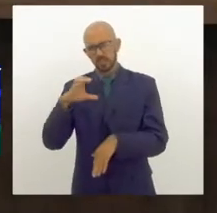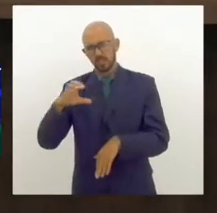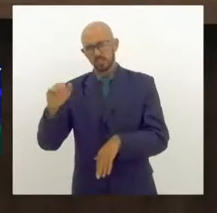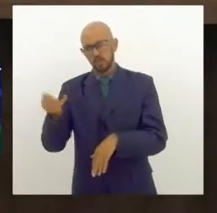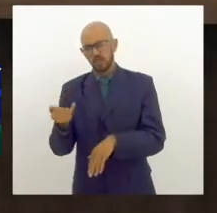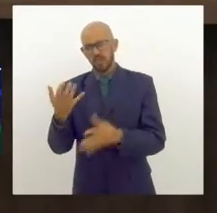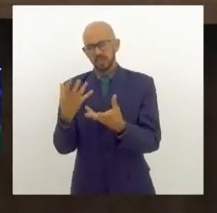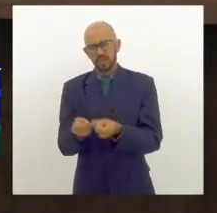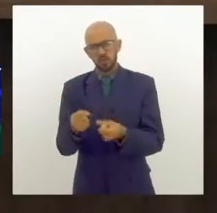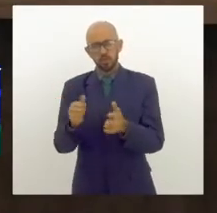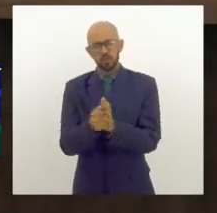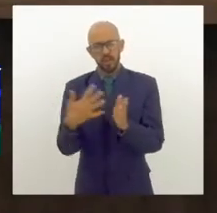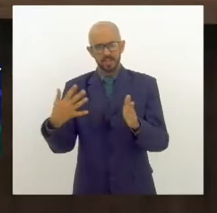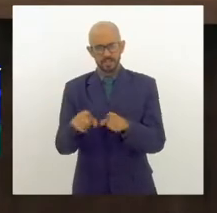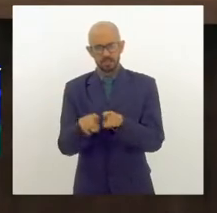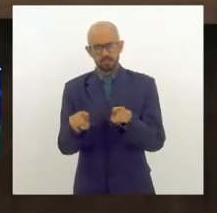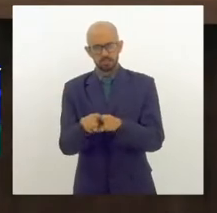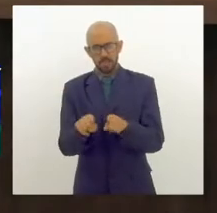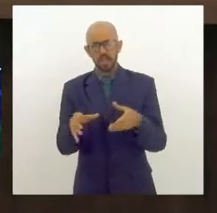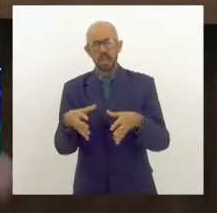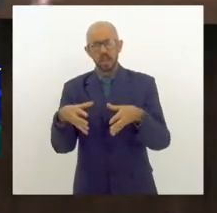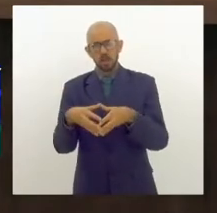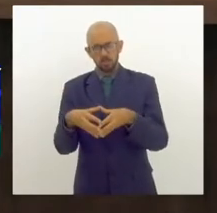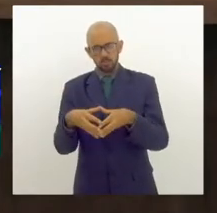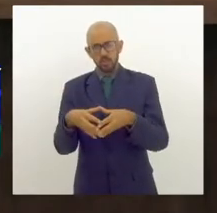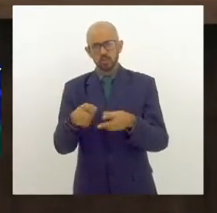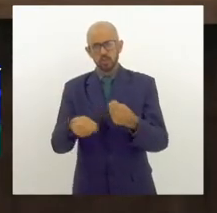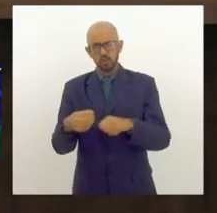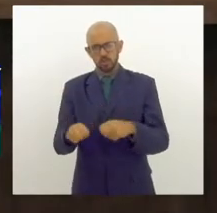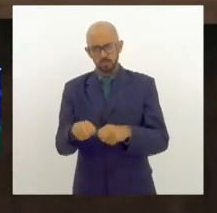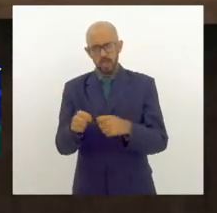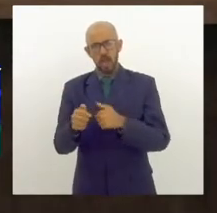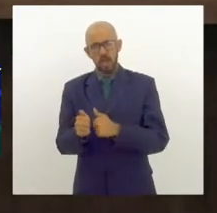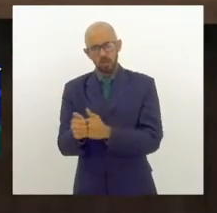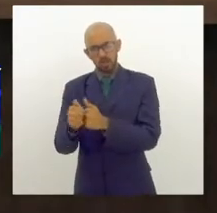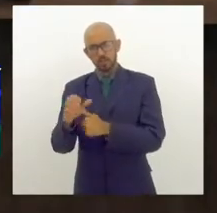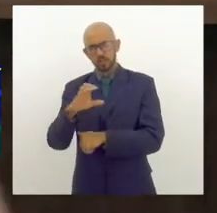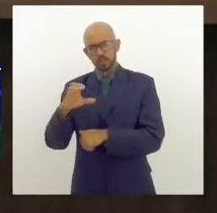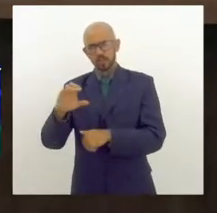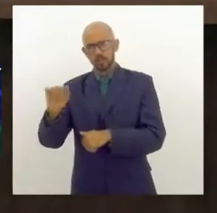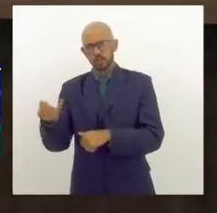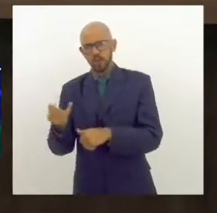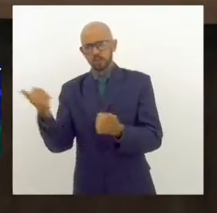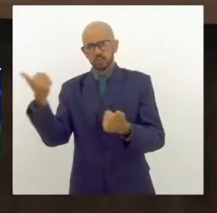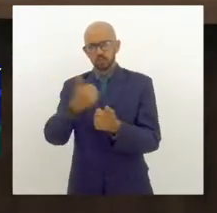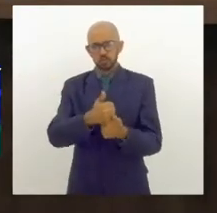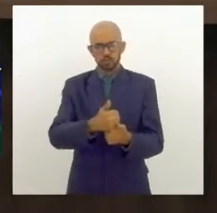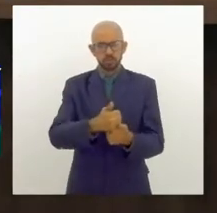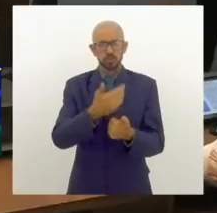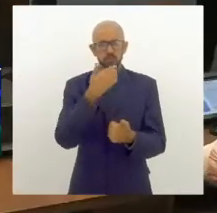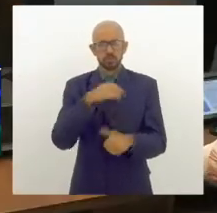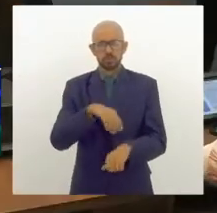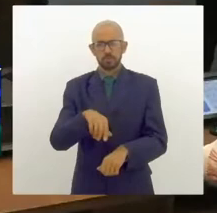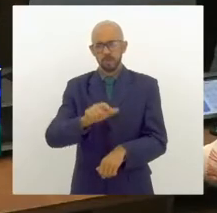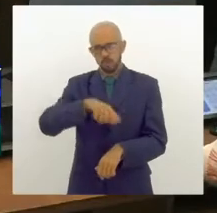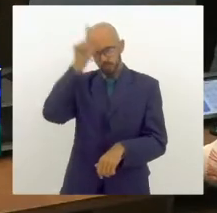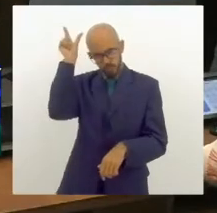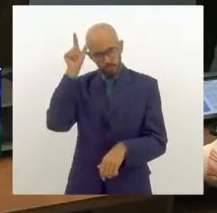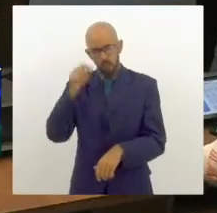parecer da Comissão de Economia, portanto, acompanha o substitutivo da CCJ, que foi relatado aqui pelo deputado Luiz Paulo.